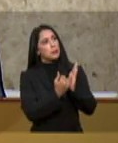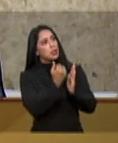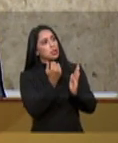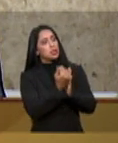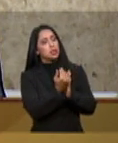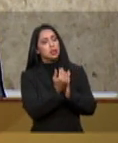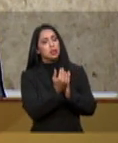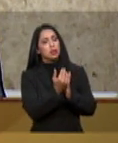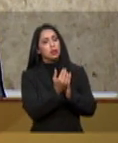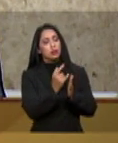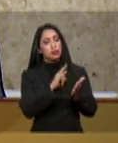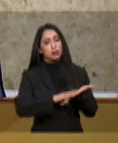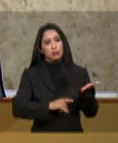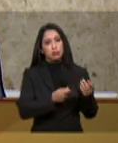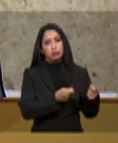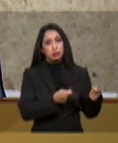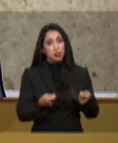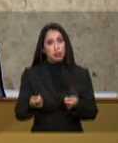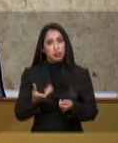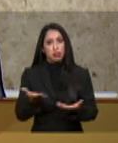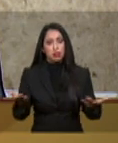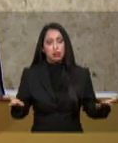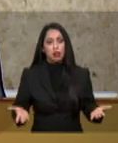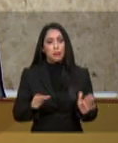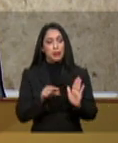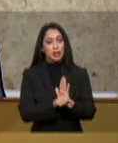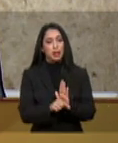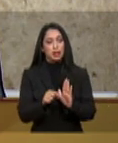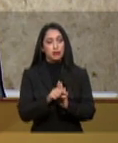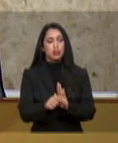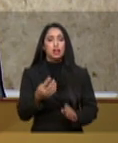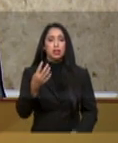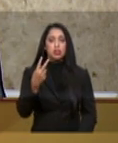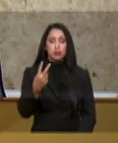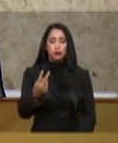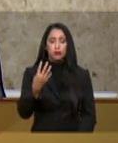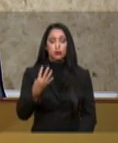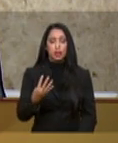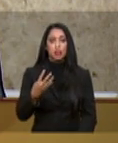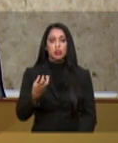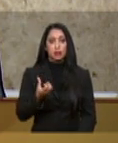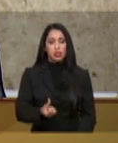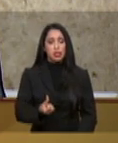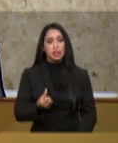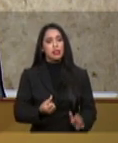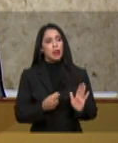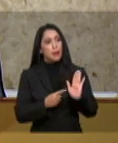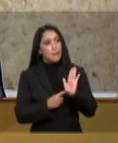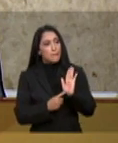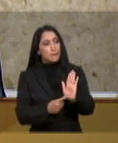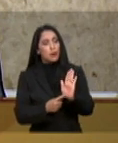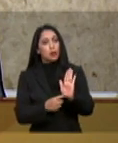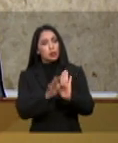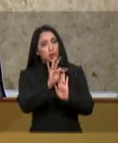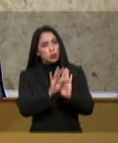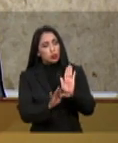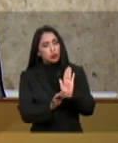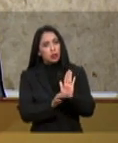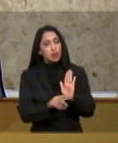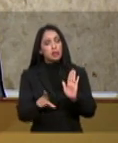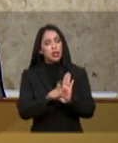ADI. E ainda, os parágrafos 2º, 4º e 6º fazem referência expressa ao caput, com a redação dada pela lei